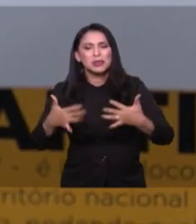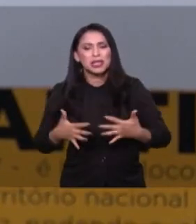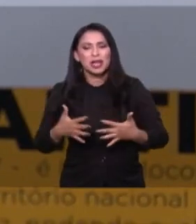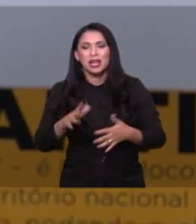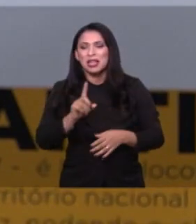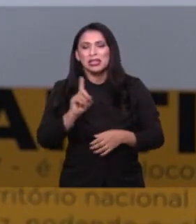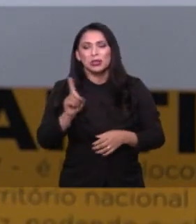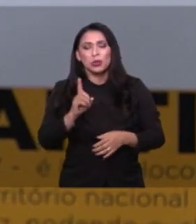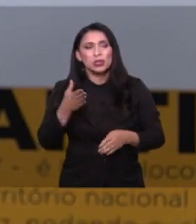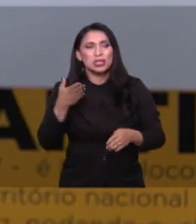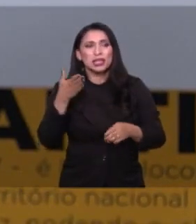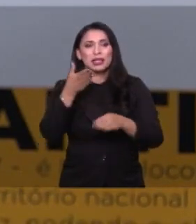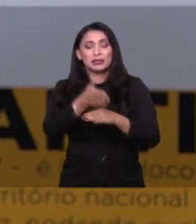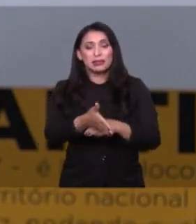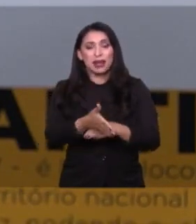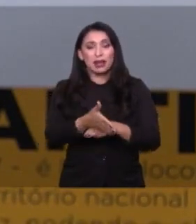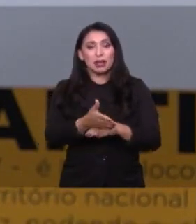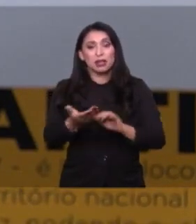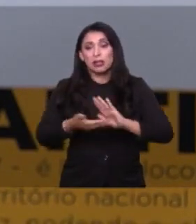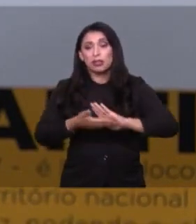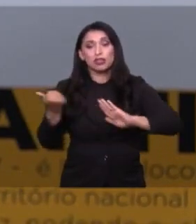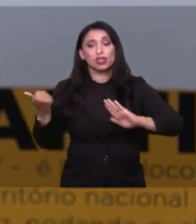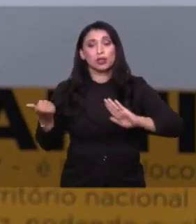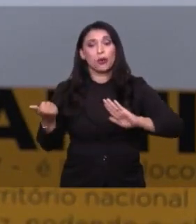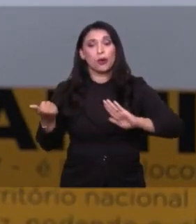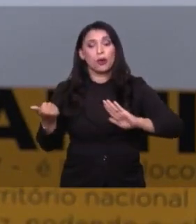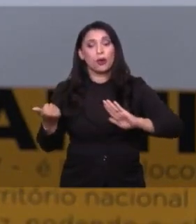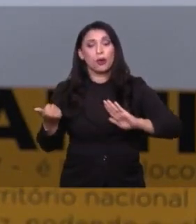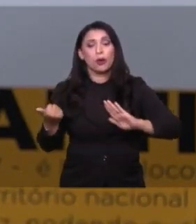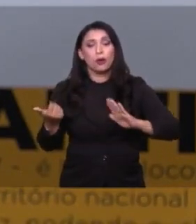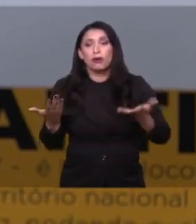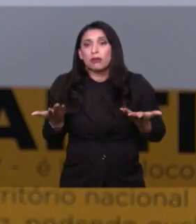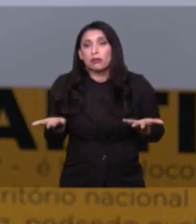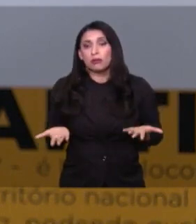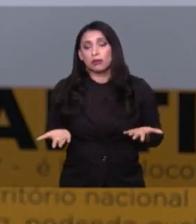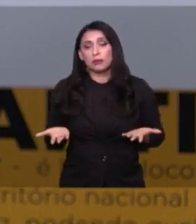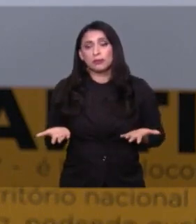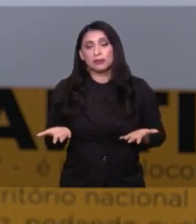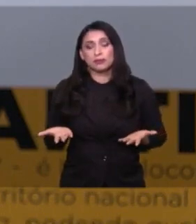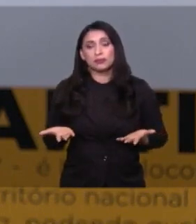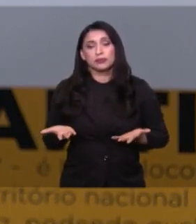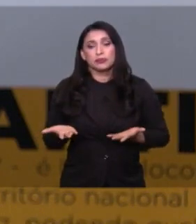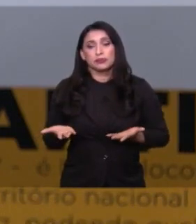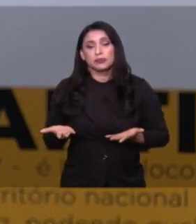entrar. Por isso, a banca me eliminou. Então, cadê esse